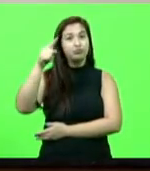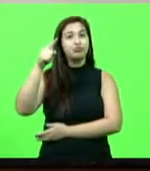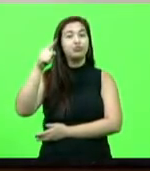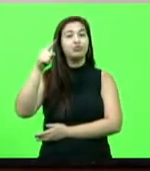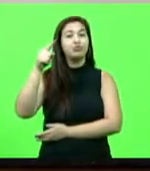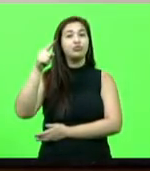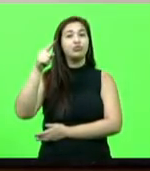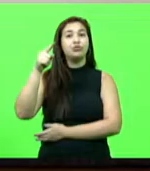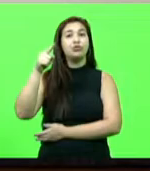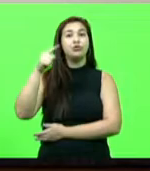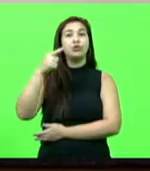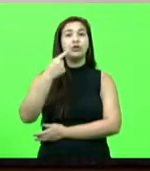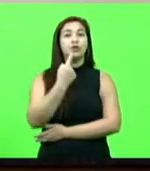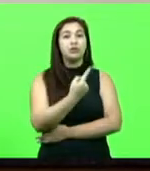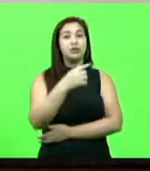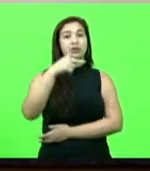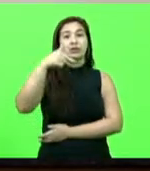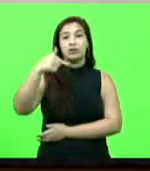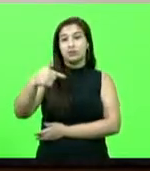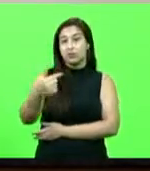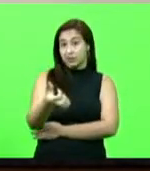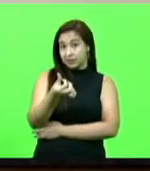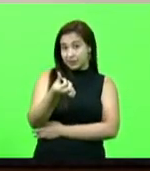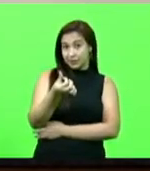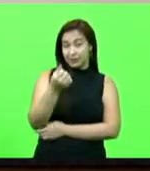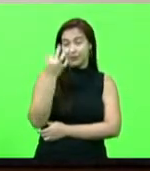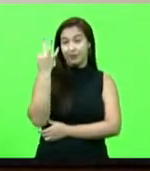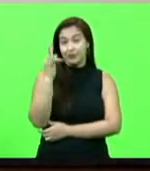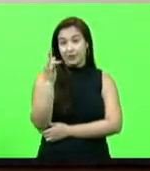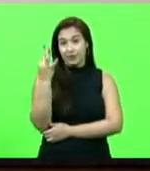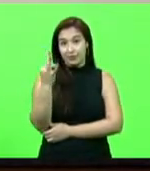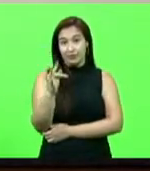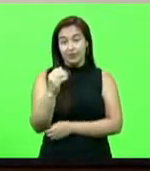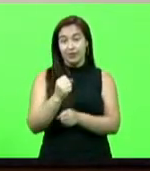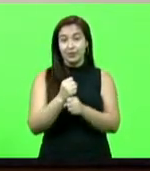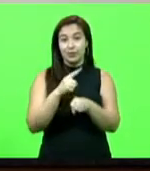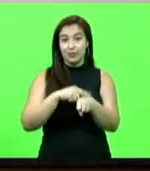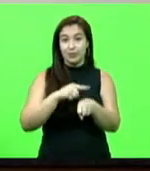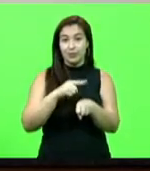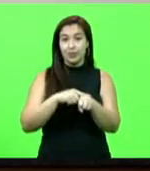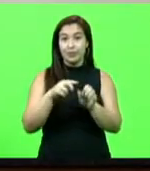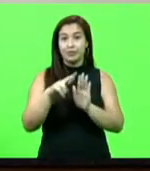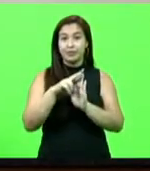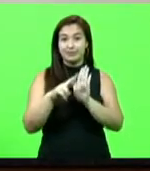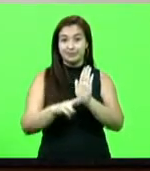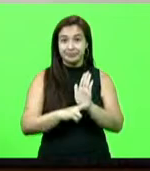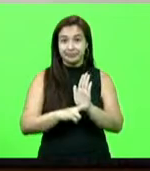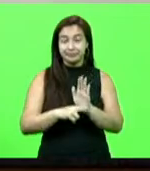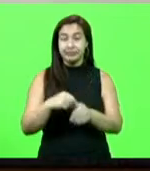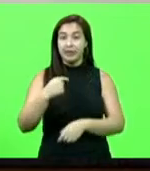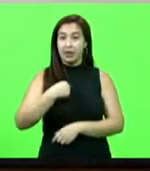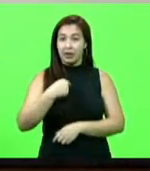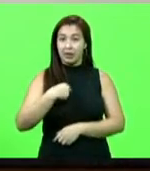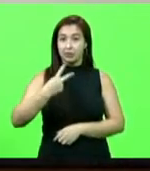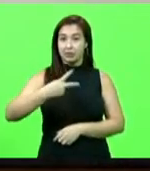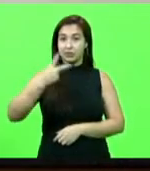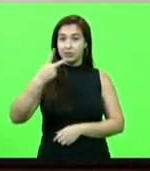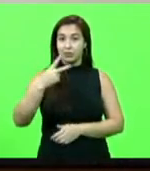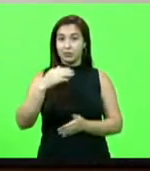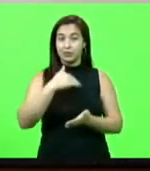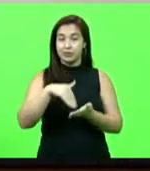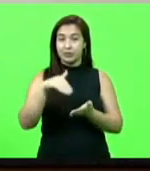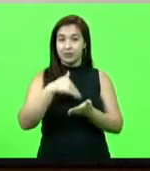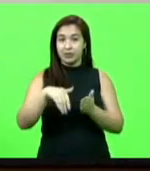ordinária para o dia 16 de fevereiro, no horário regimental. Para constar, eu, segundo secretário,